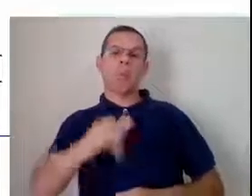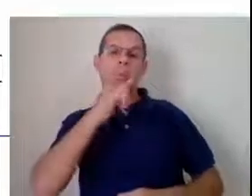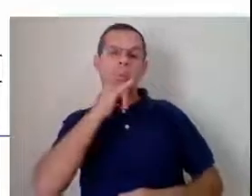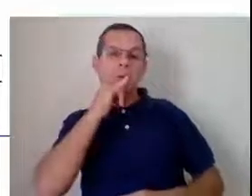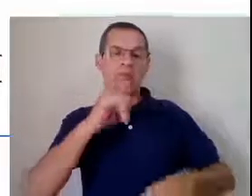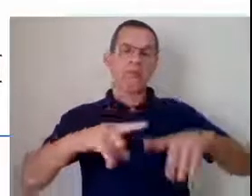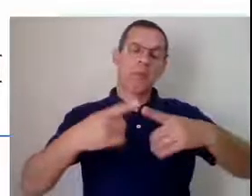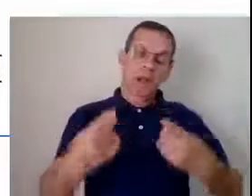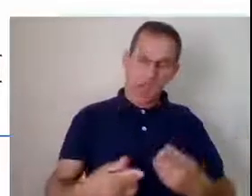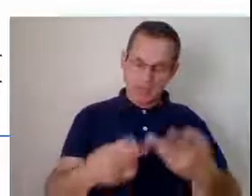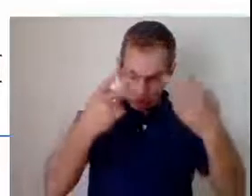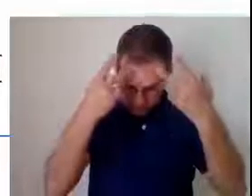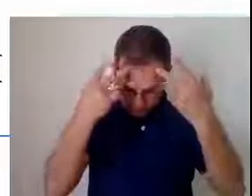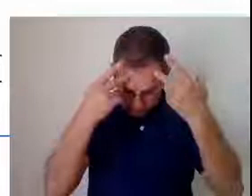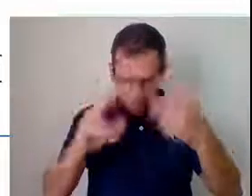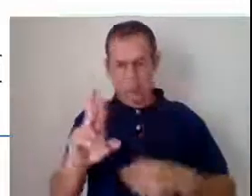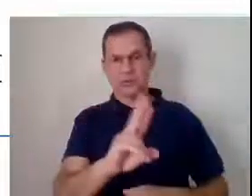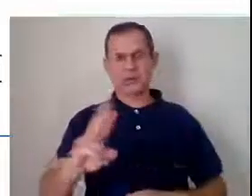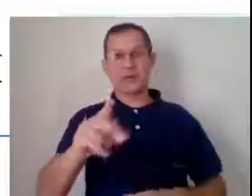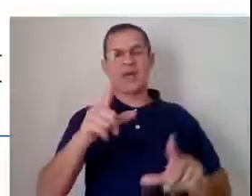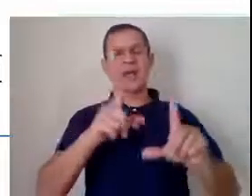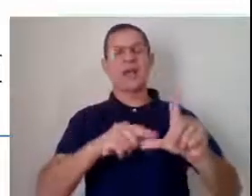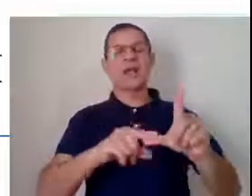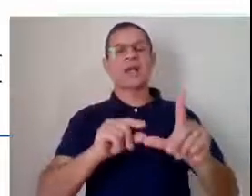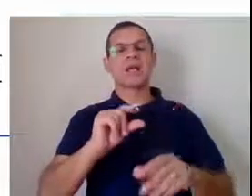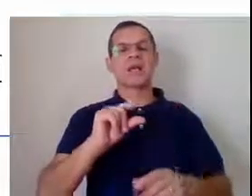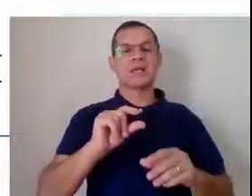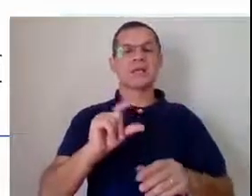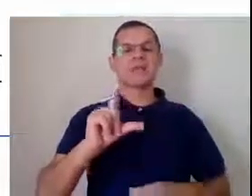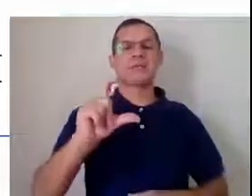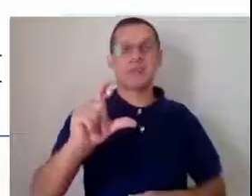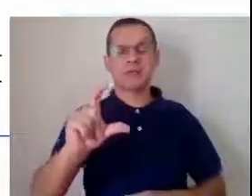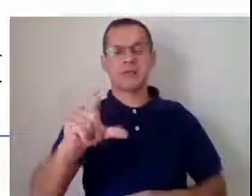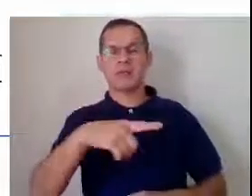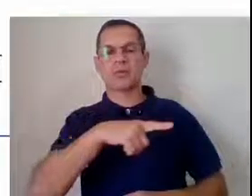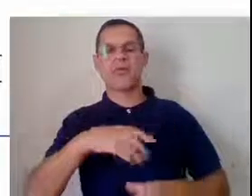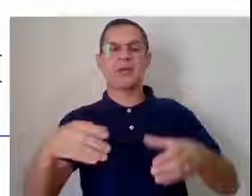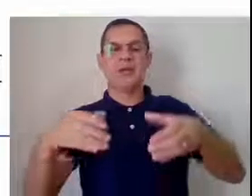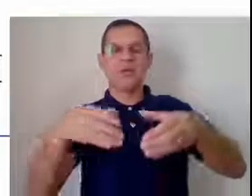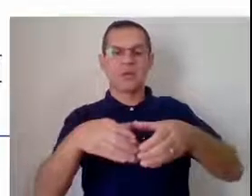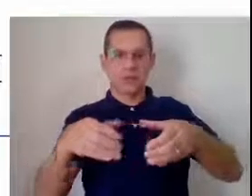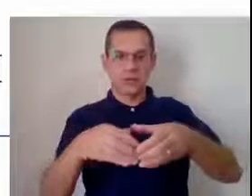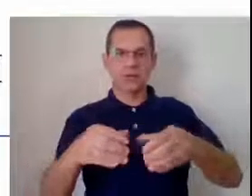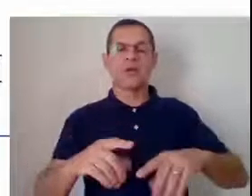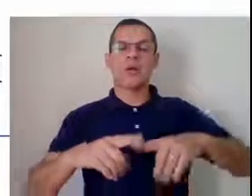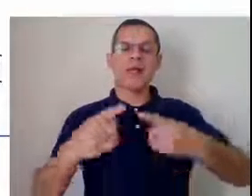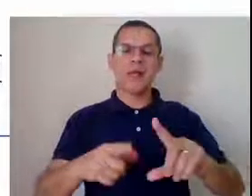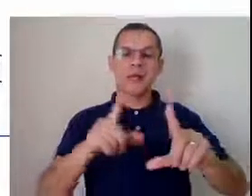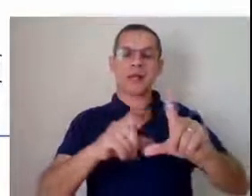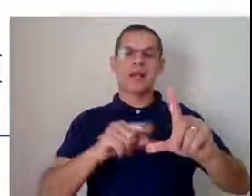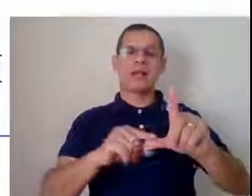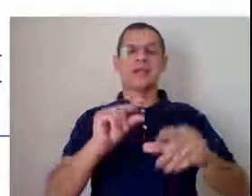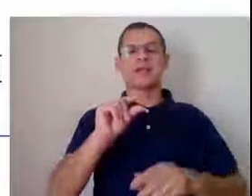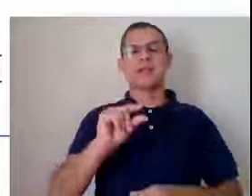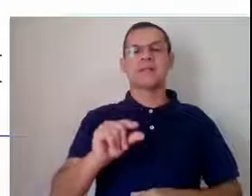exemplo, geralmente usa-se letra maiúscula para denotar os conjuntos e